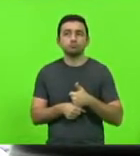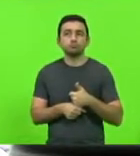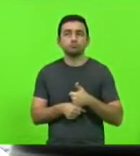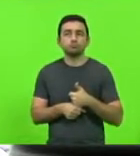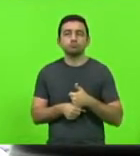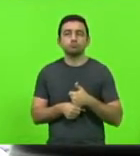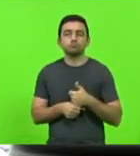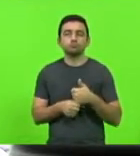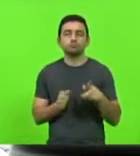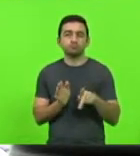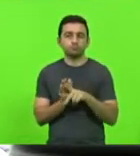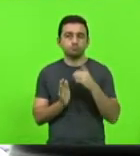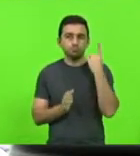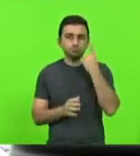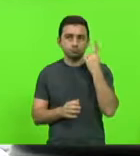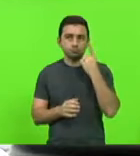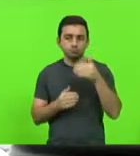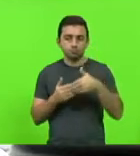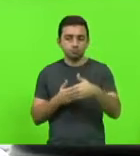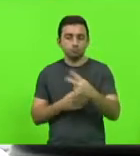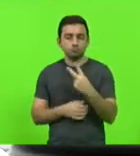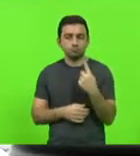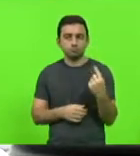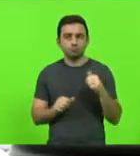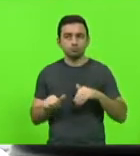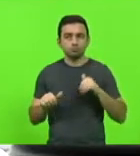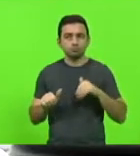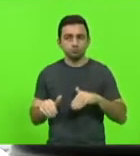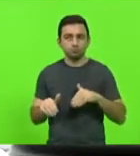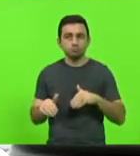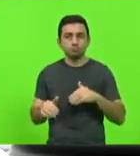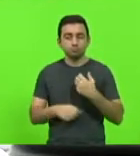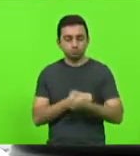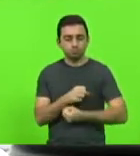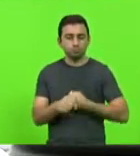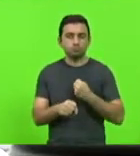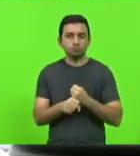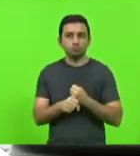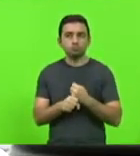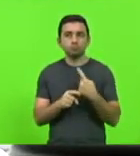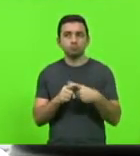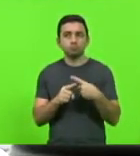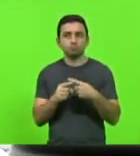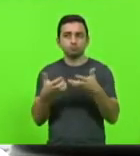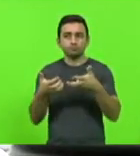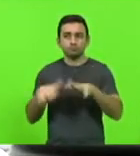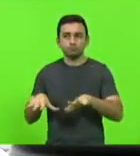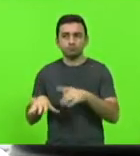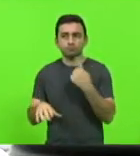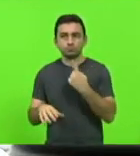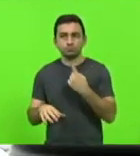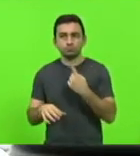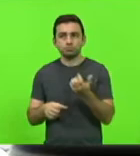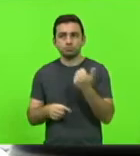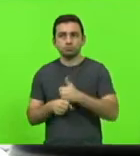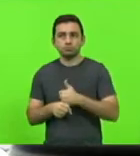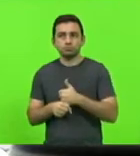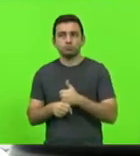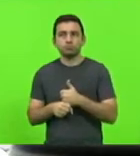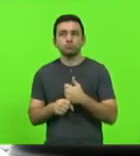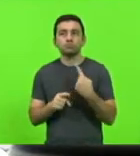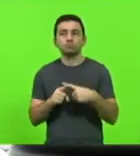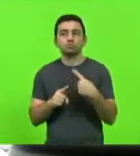poder, a partir do dia 21 de setembro do corrente ano, por declínio do primeiro suplente em decorrência